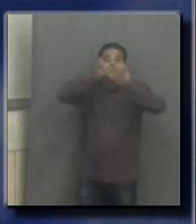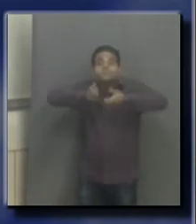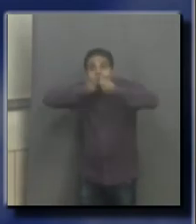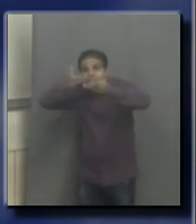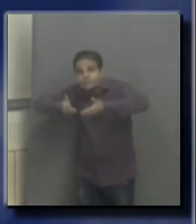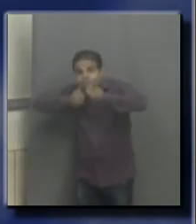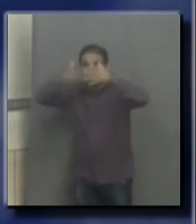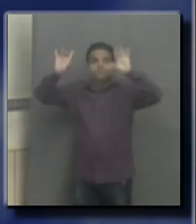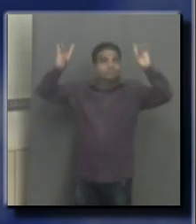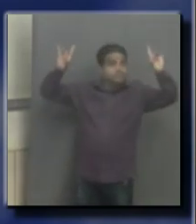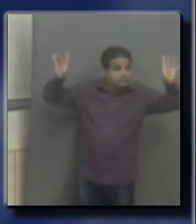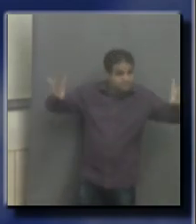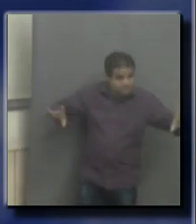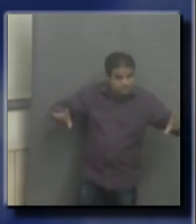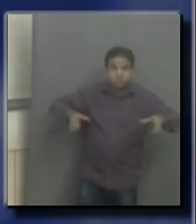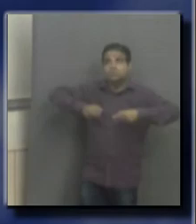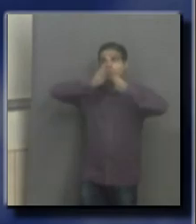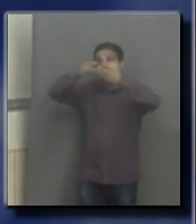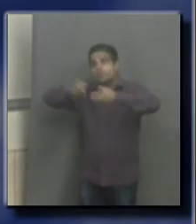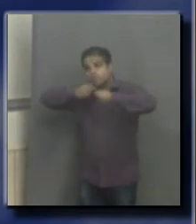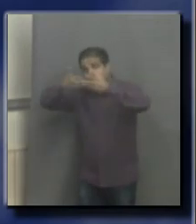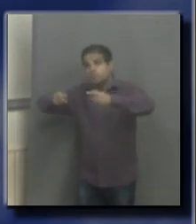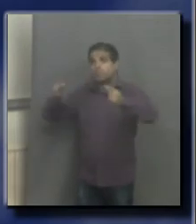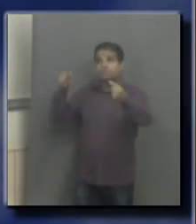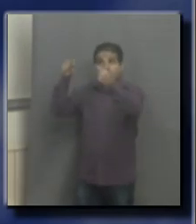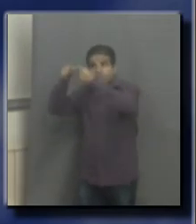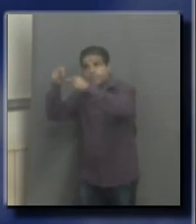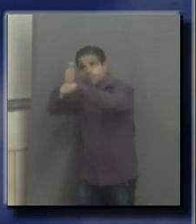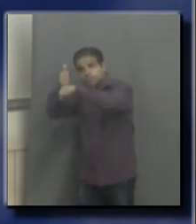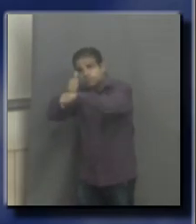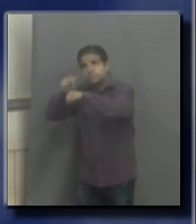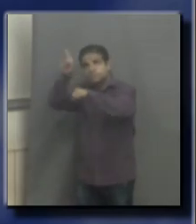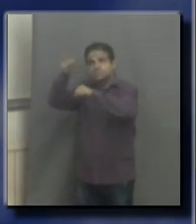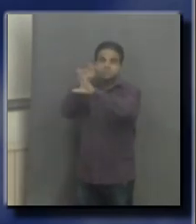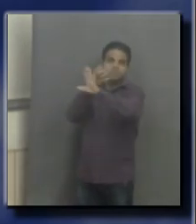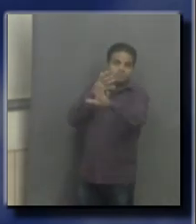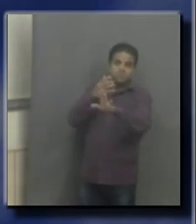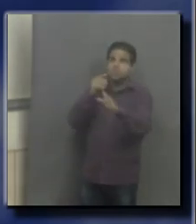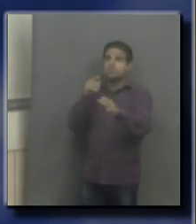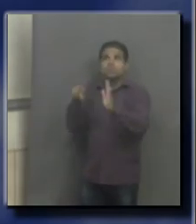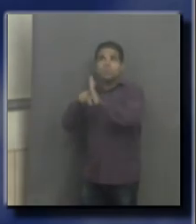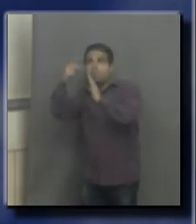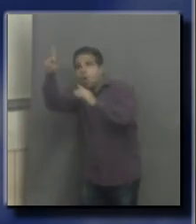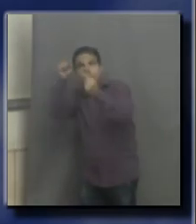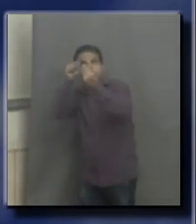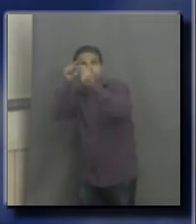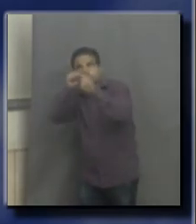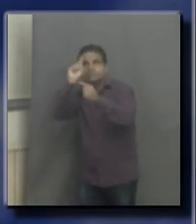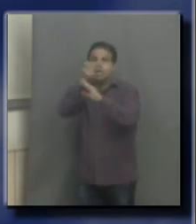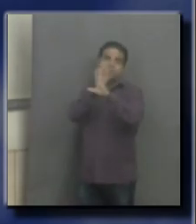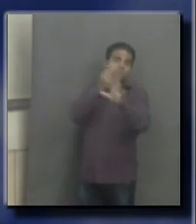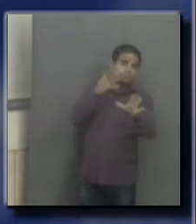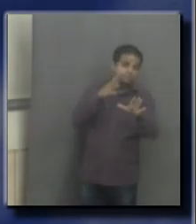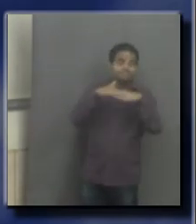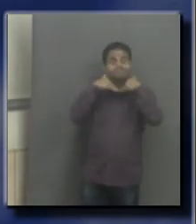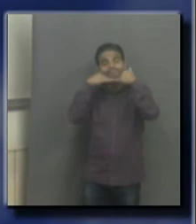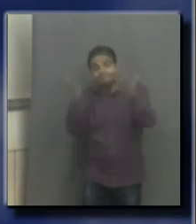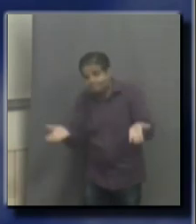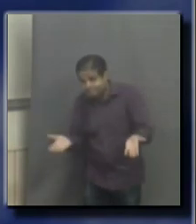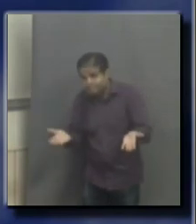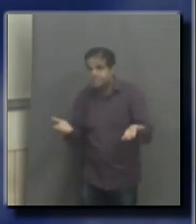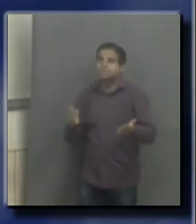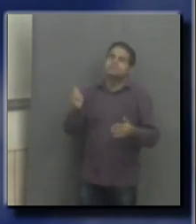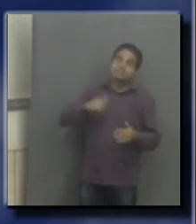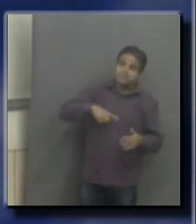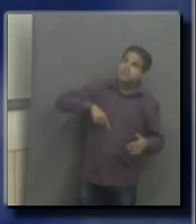conteúdos específicos, conteúdos profissionalizantes não podem fazer parte disso, enfim, né?